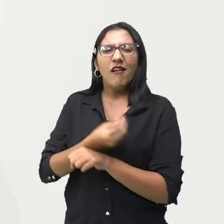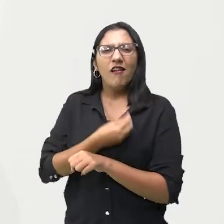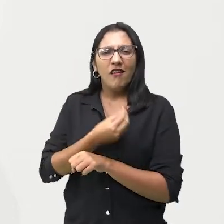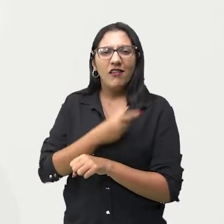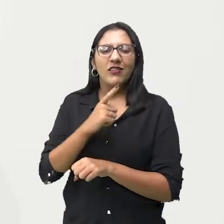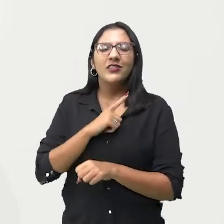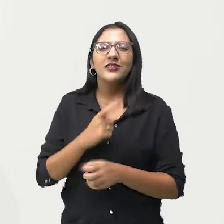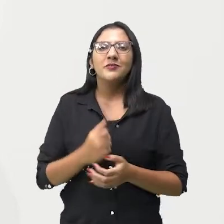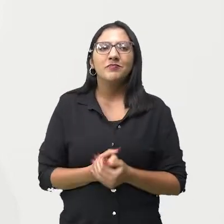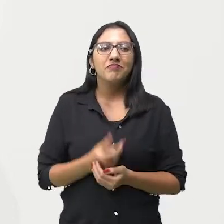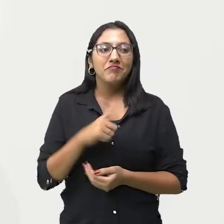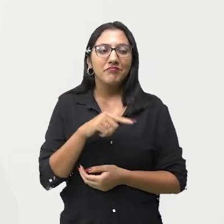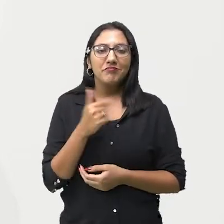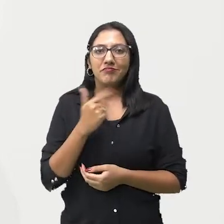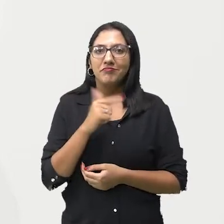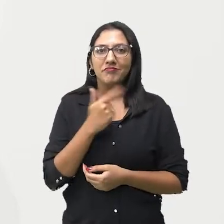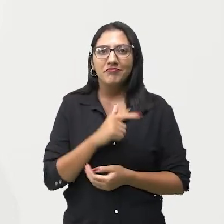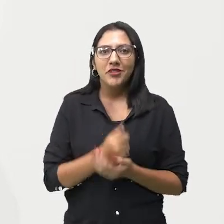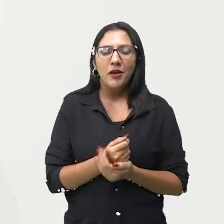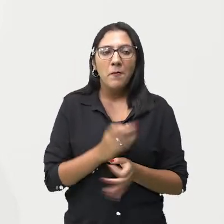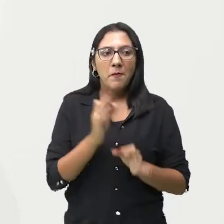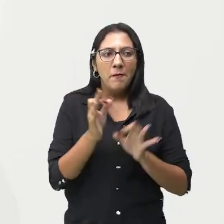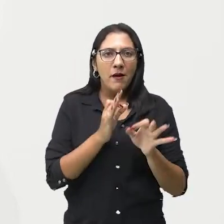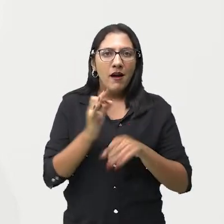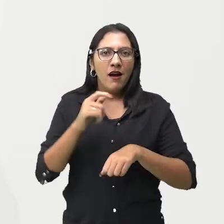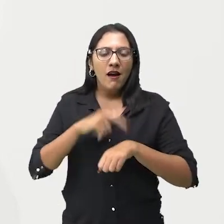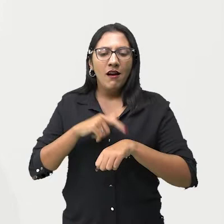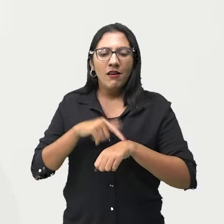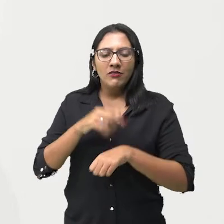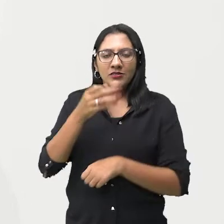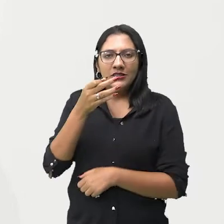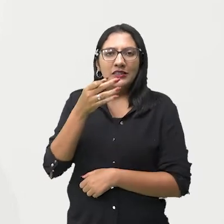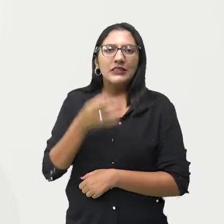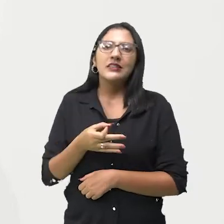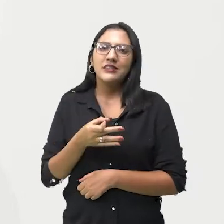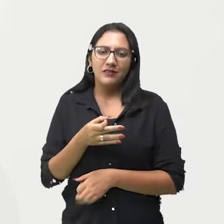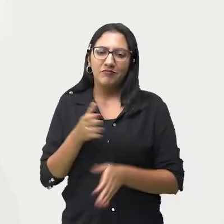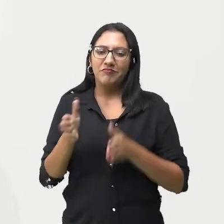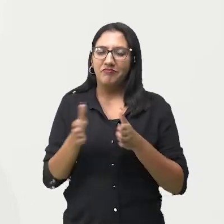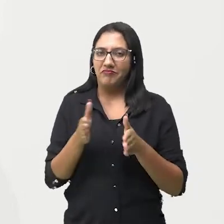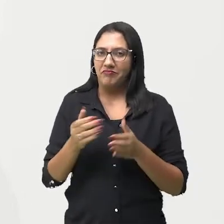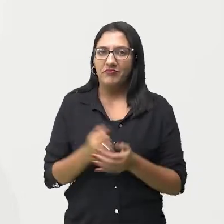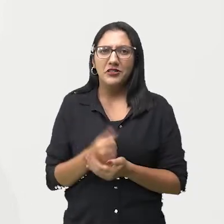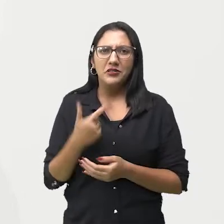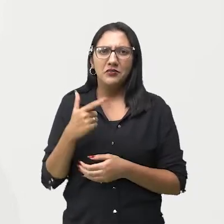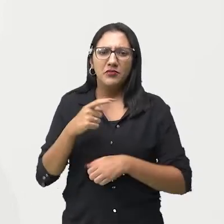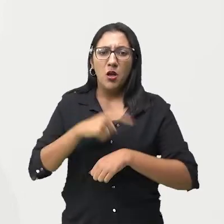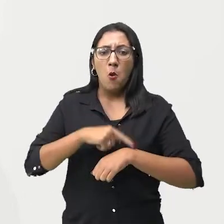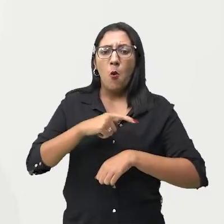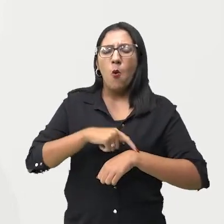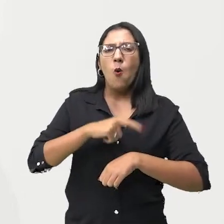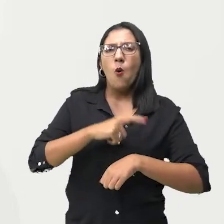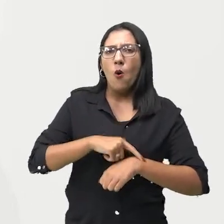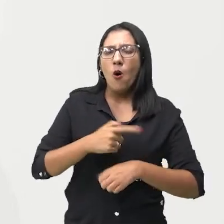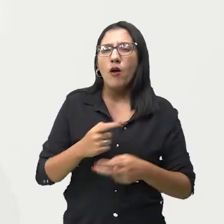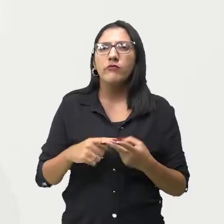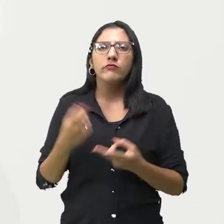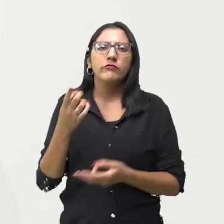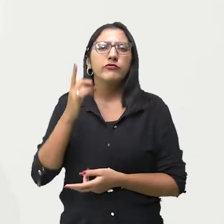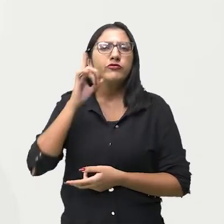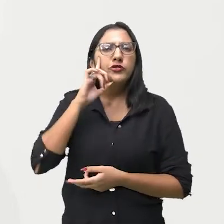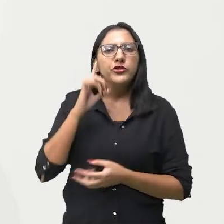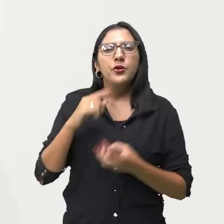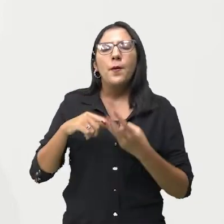Eles não costumam ter indicação de tempo de maneira muito clara, não tem hora indicando, não tem